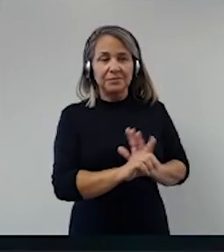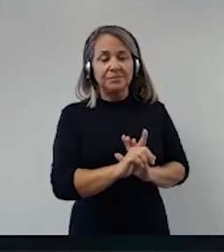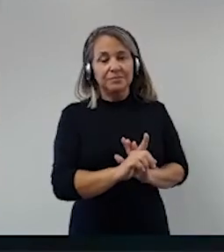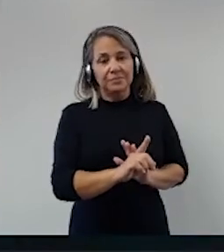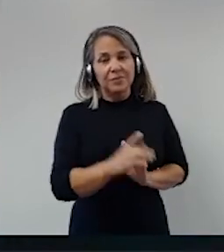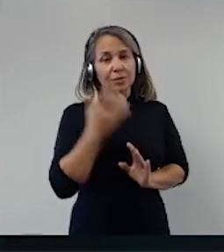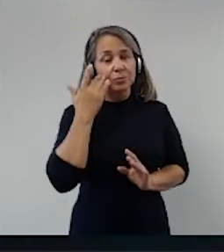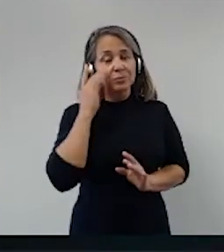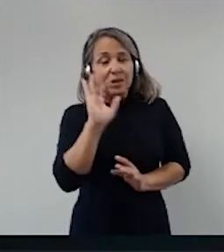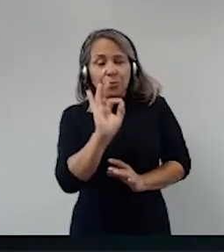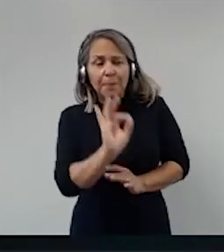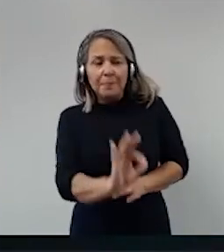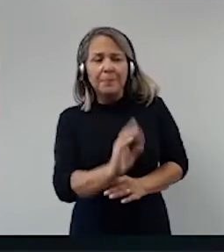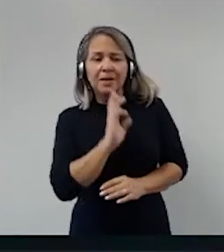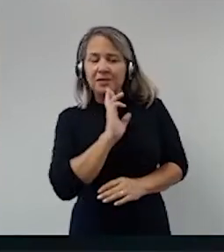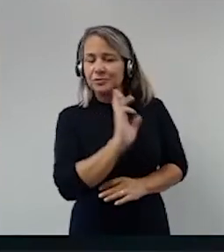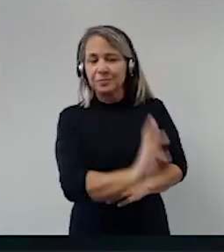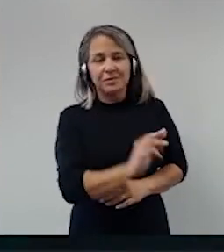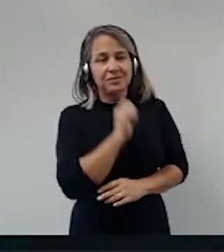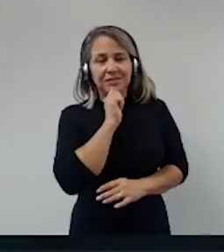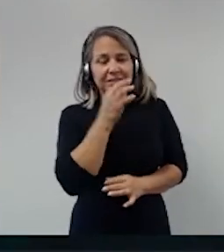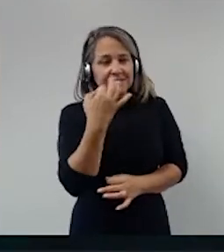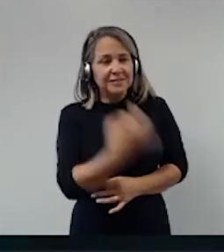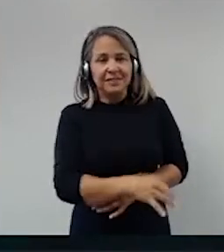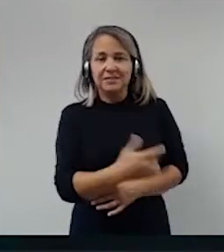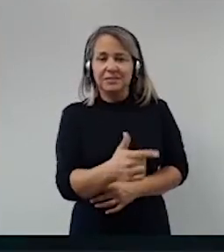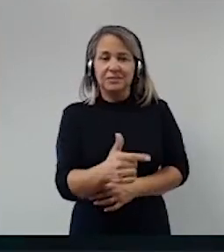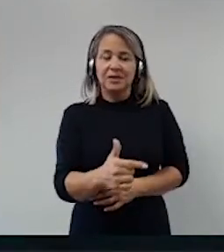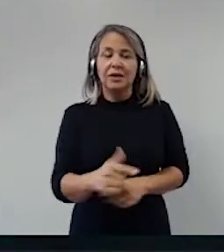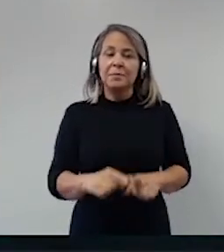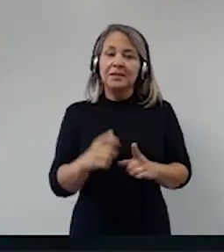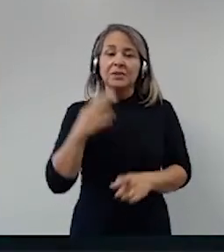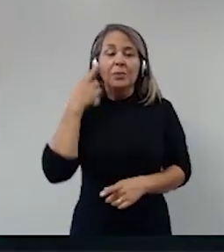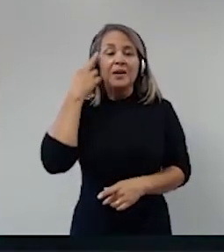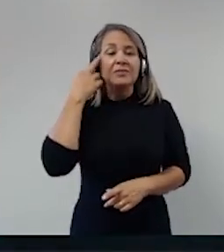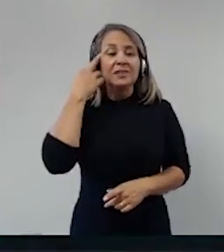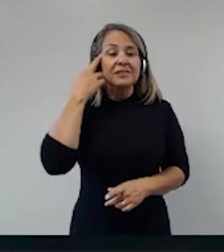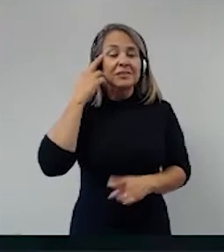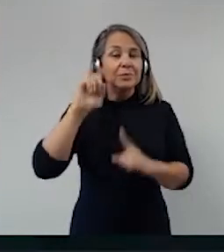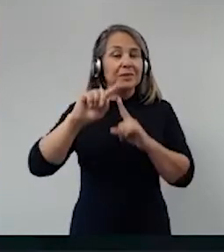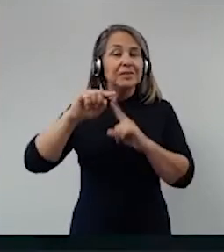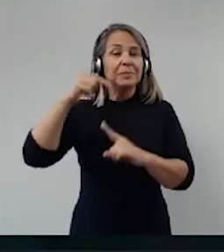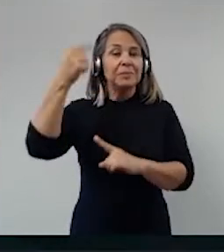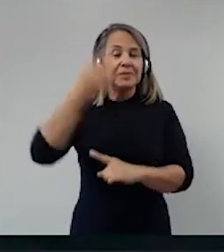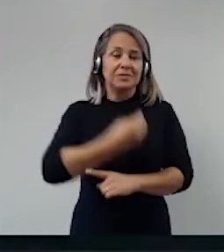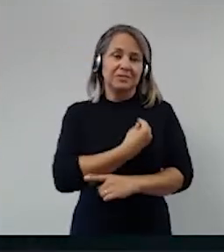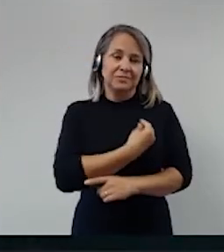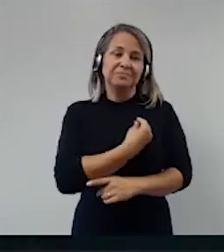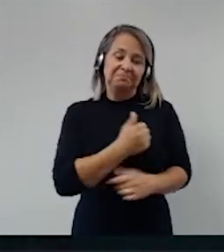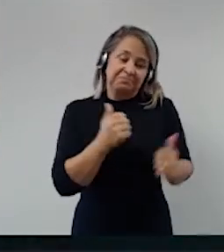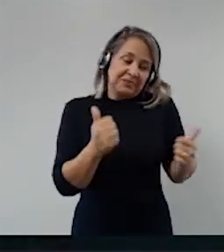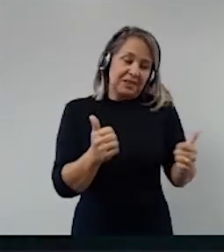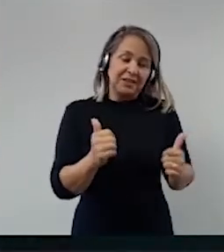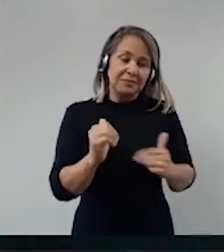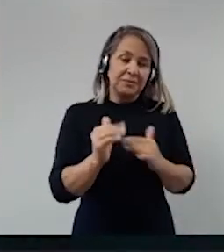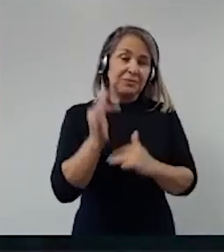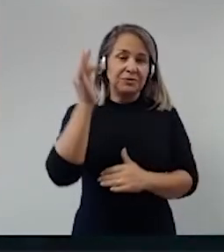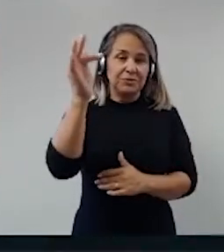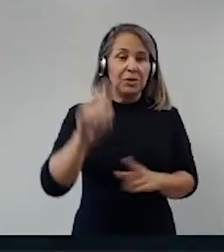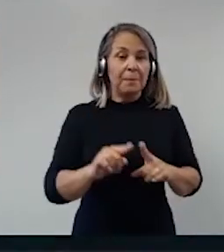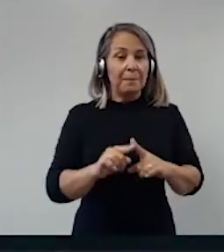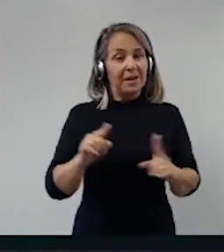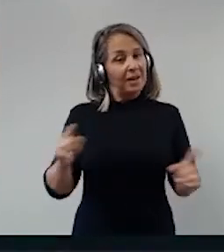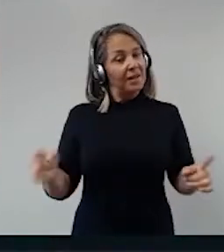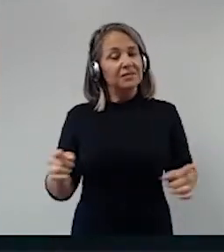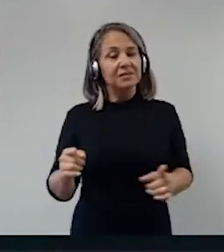não vou ter uma resposta concreta, e essa é uma reflexão que nós vamos fazer para além da vida, né? Para muito mais adiante. Mas a advocacia, ela